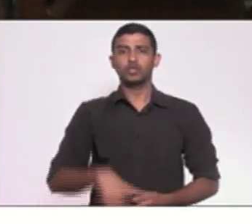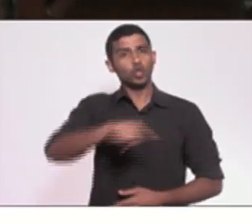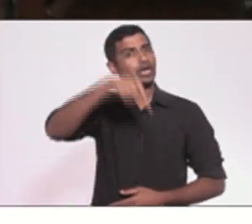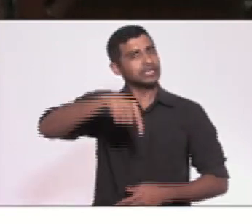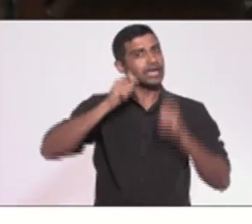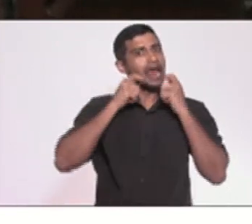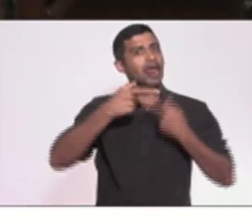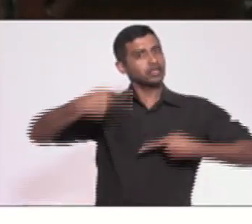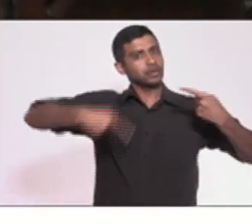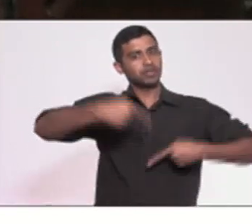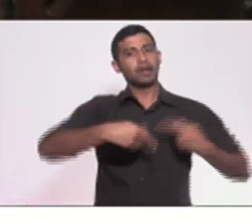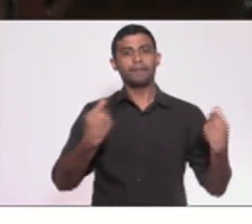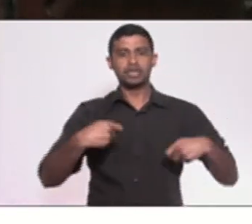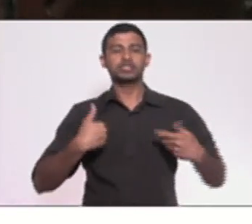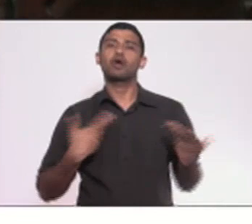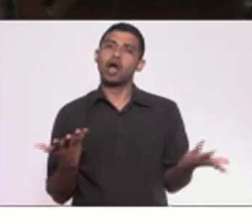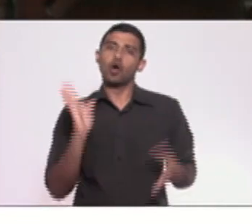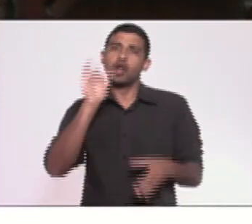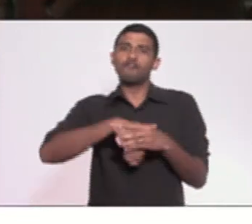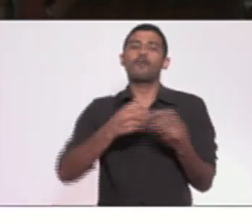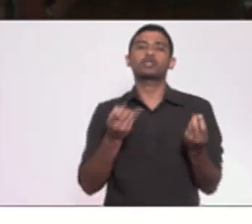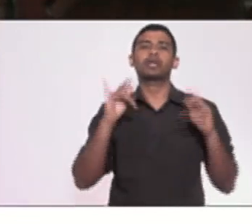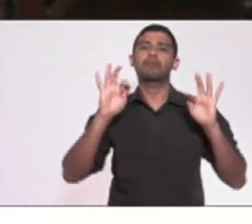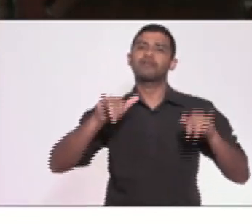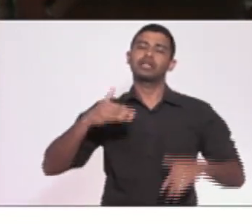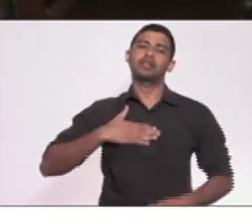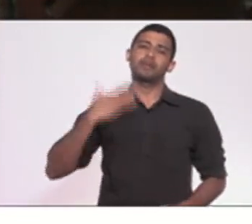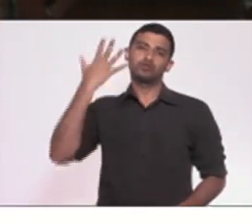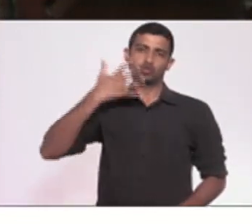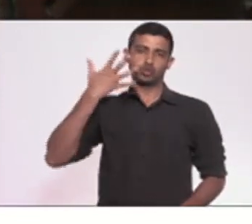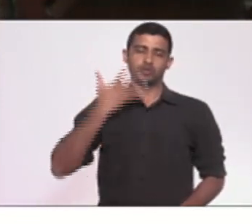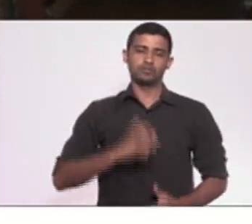Eu vou agora ao voto para concluir meu parecer.